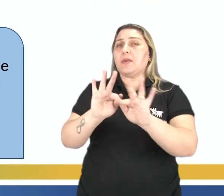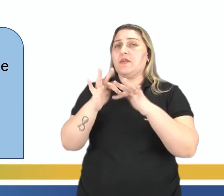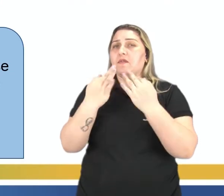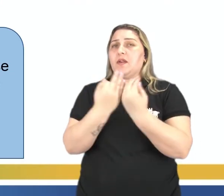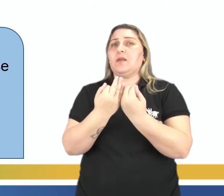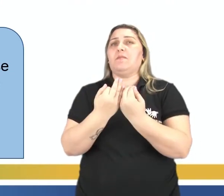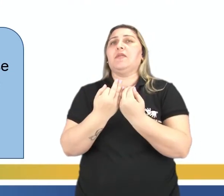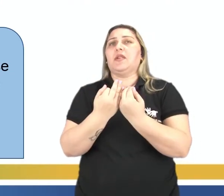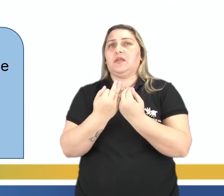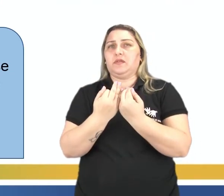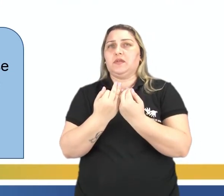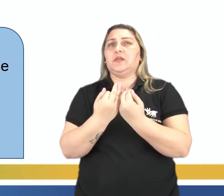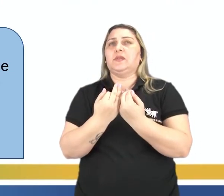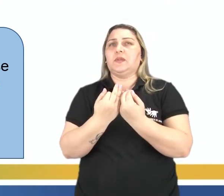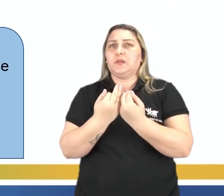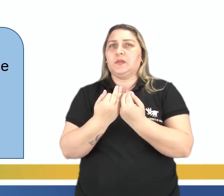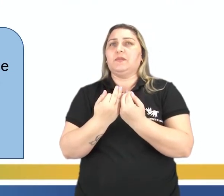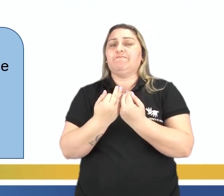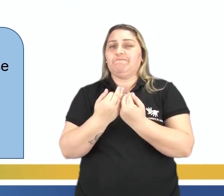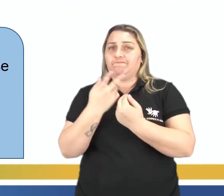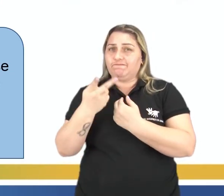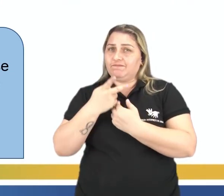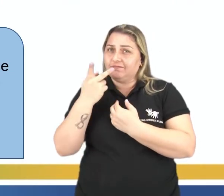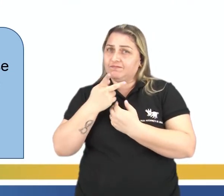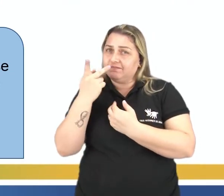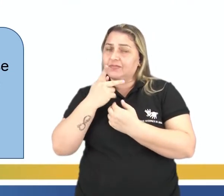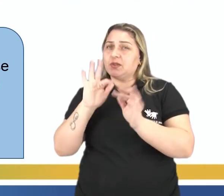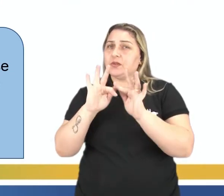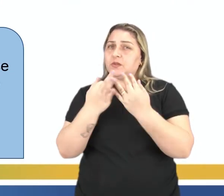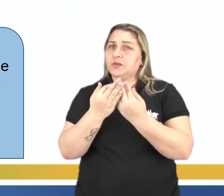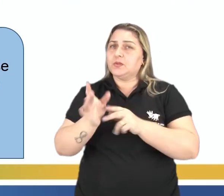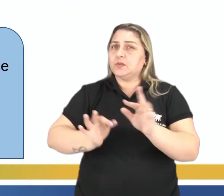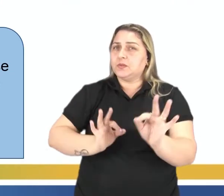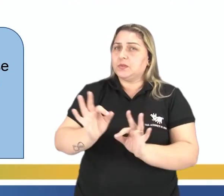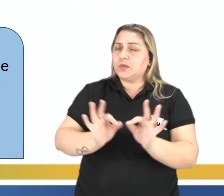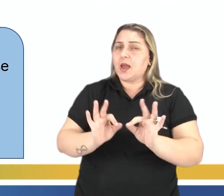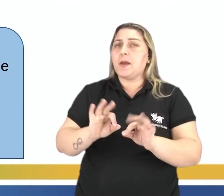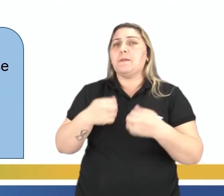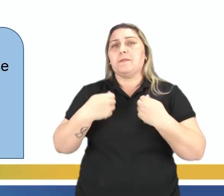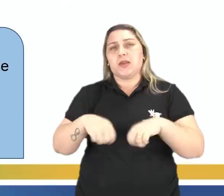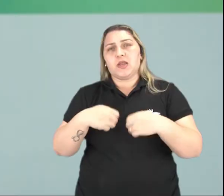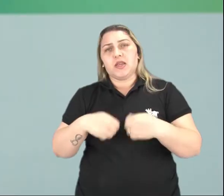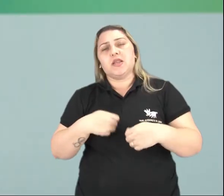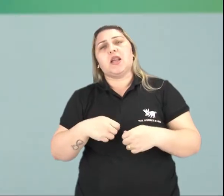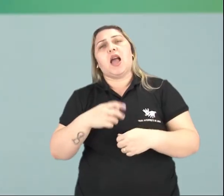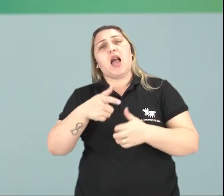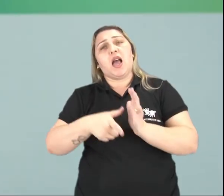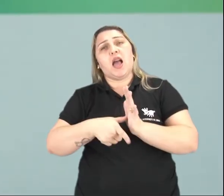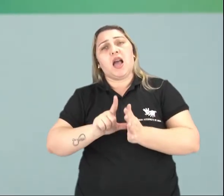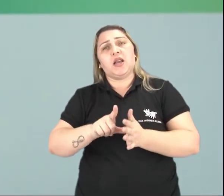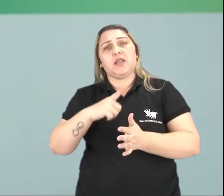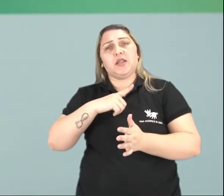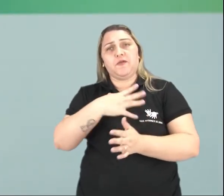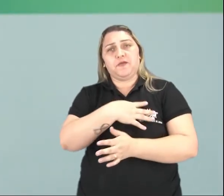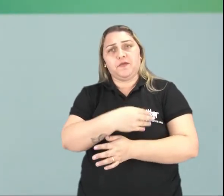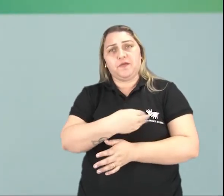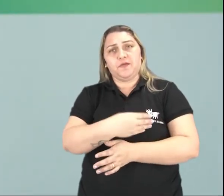Então eles vão intensificar e vão falar muito desse tal de planejamento familiar, que as pessoas tinham que planejar muito bem, né, a sua